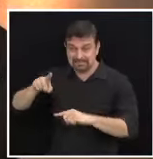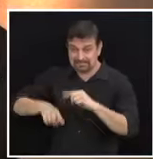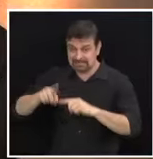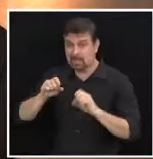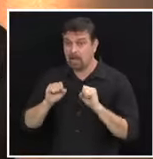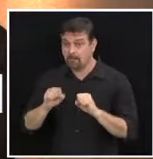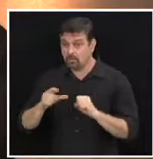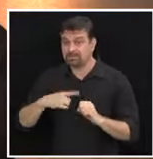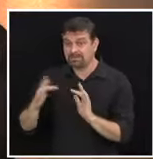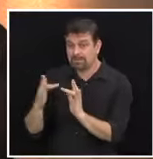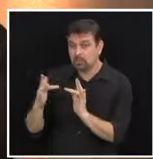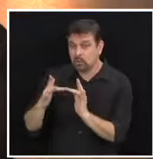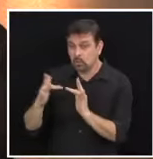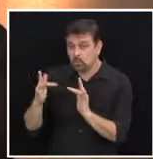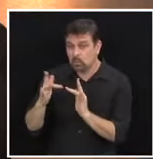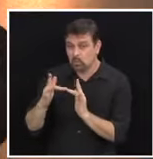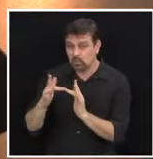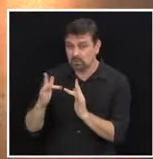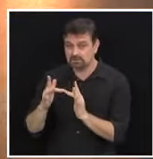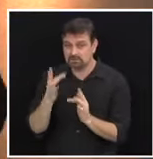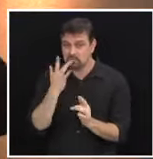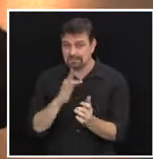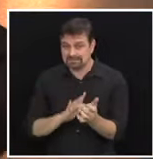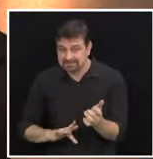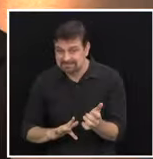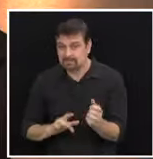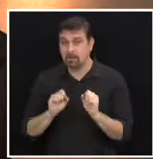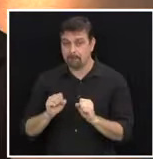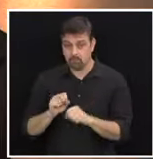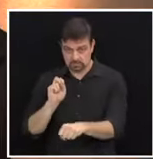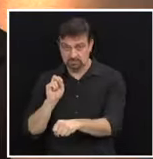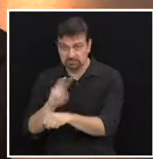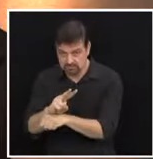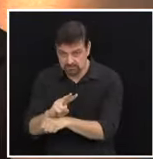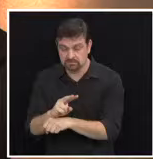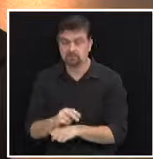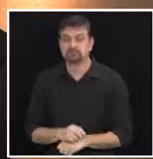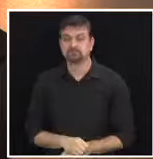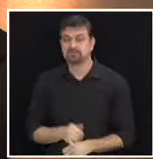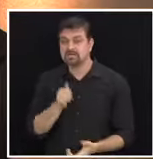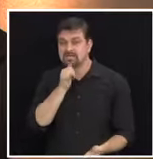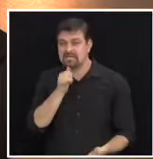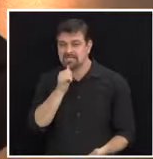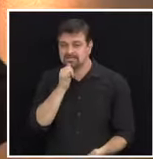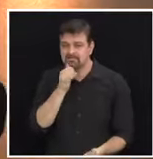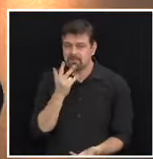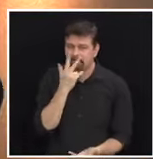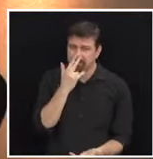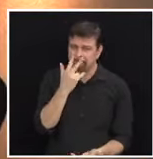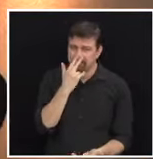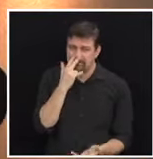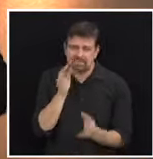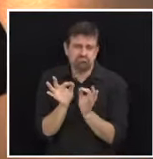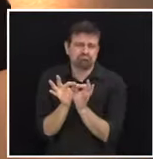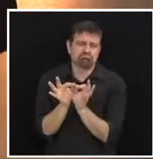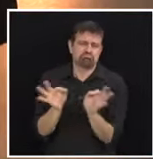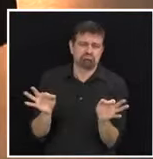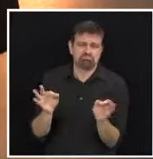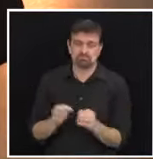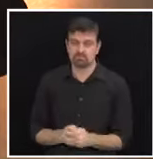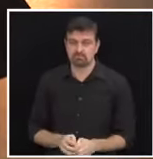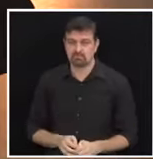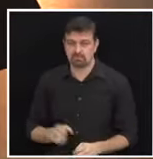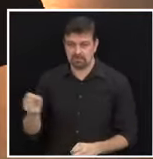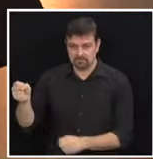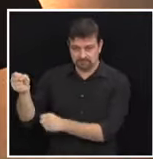você pode ter a transmissão do vírus. Um deles parece tão comum, é aquela